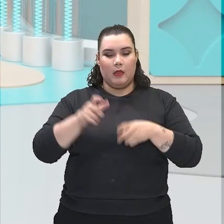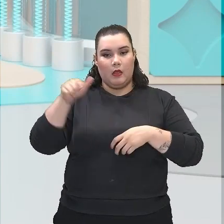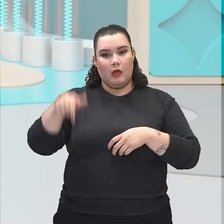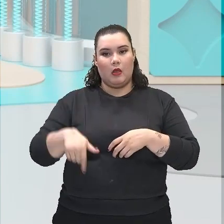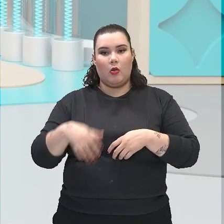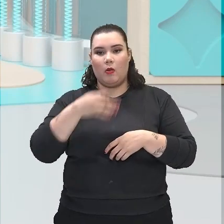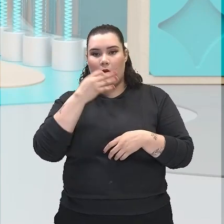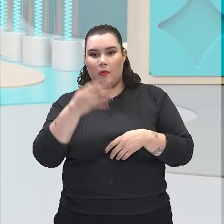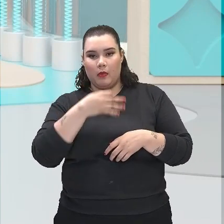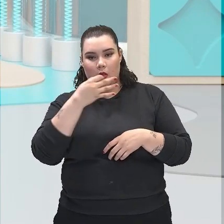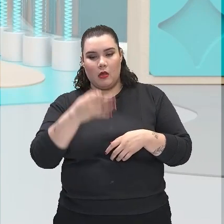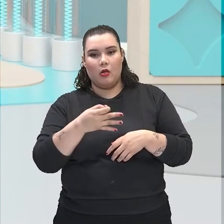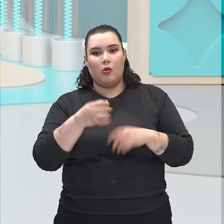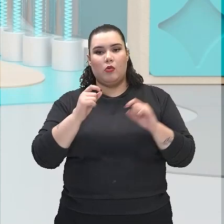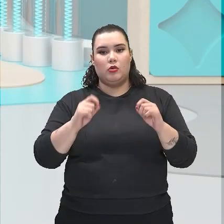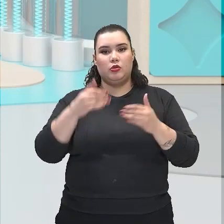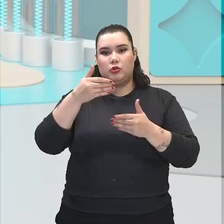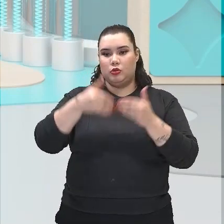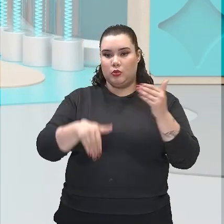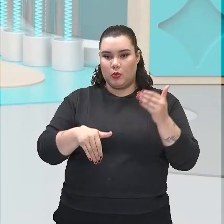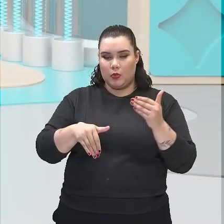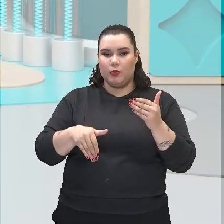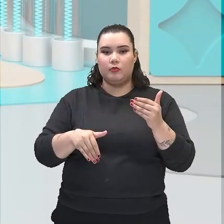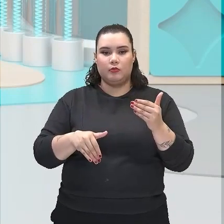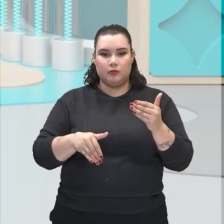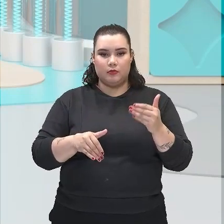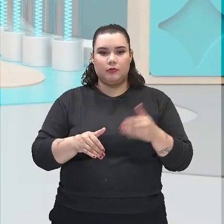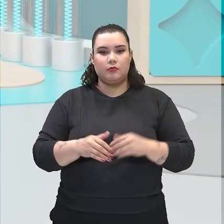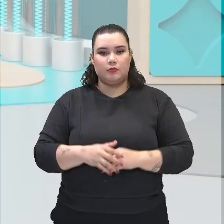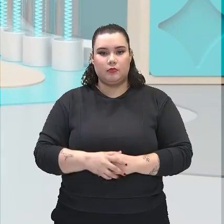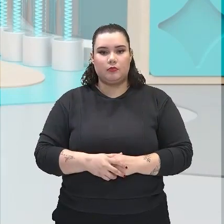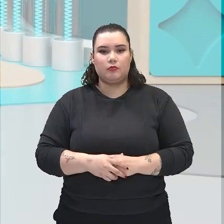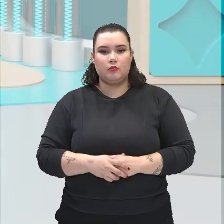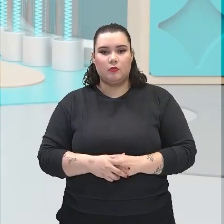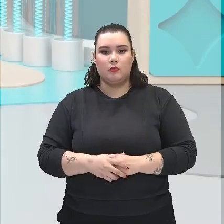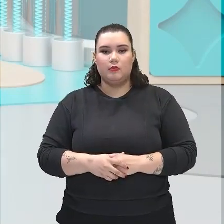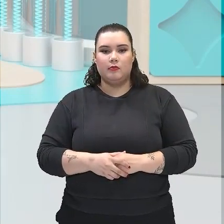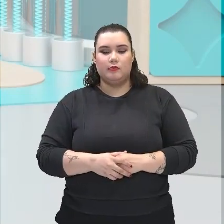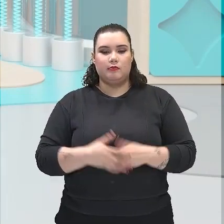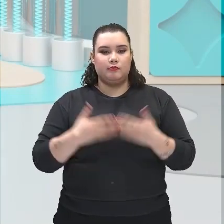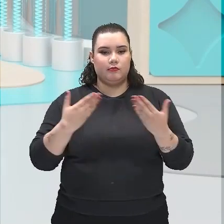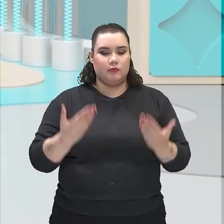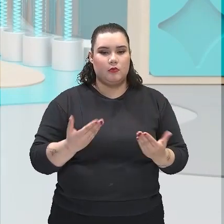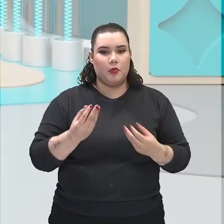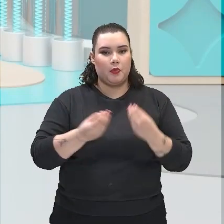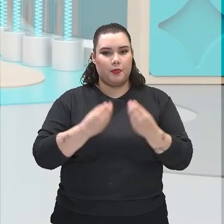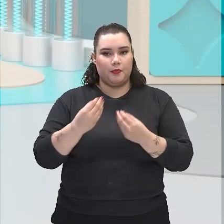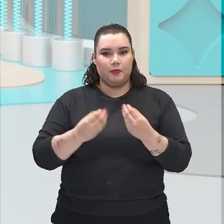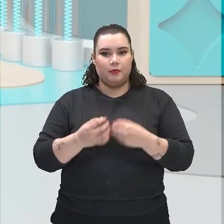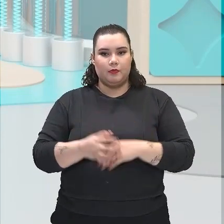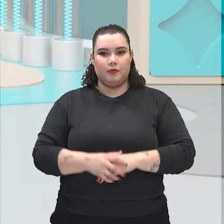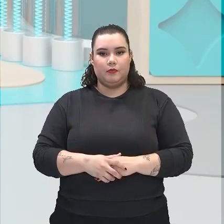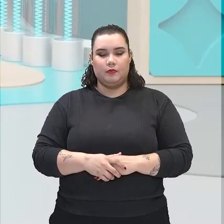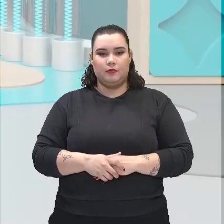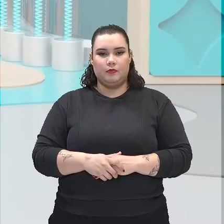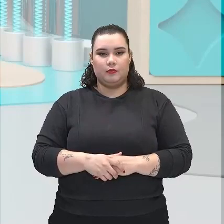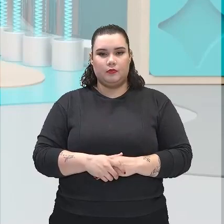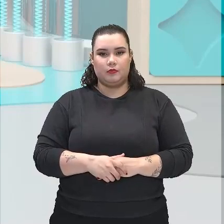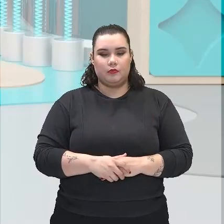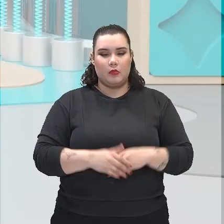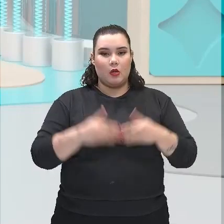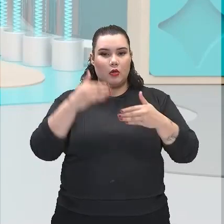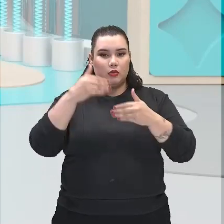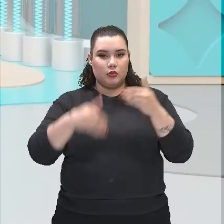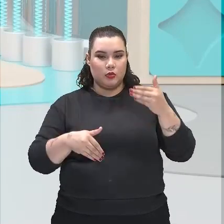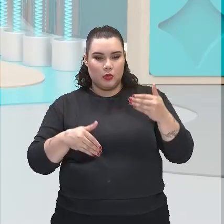movimento argumentativo de discordância, ele discorda da debatedora de número 1. A questão do discordar